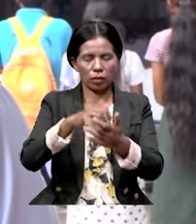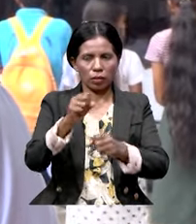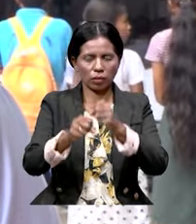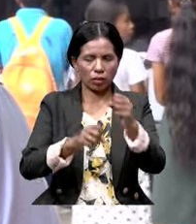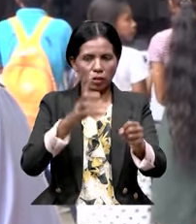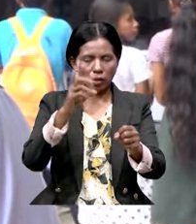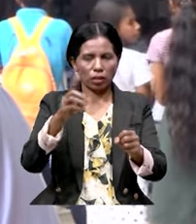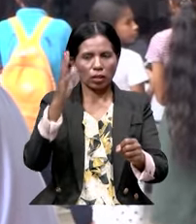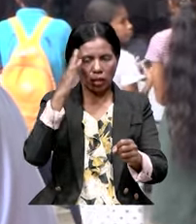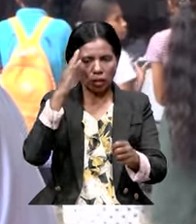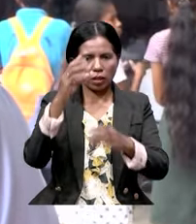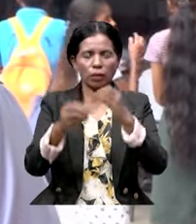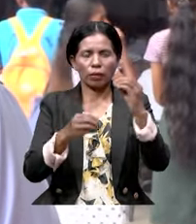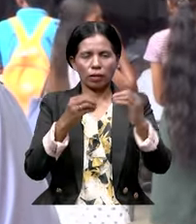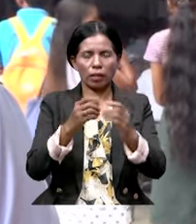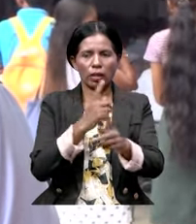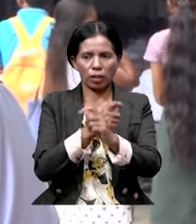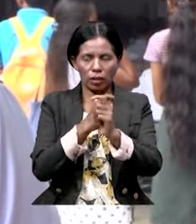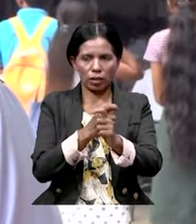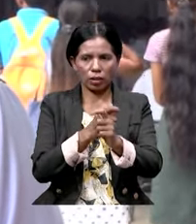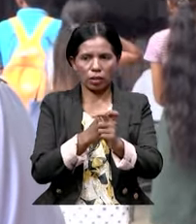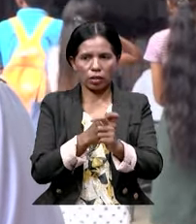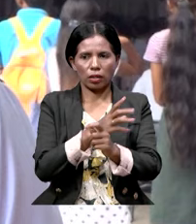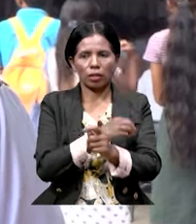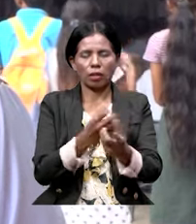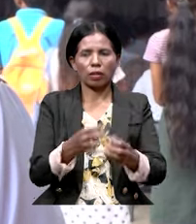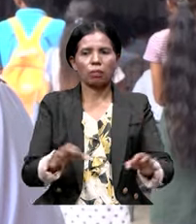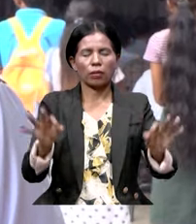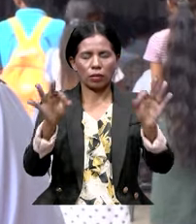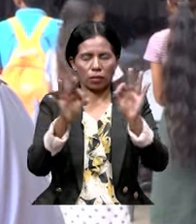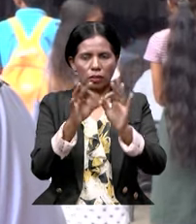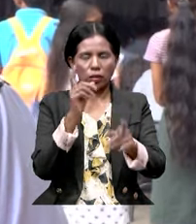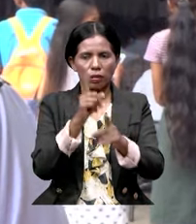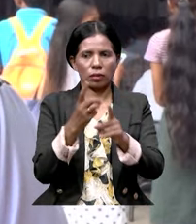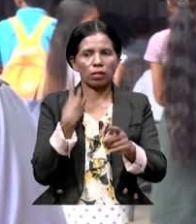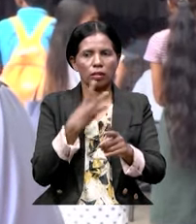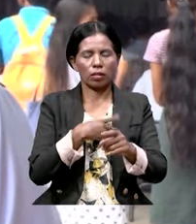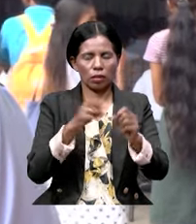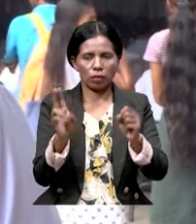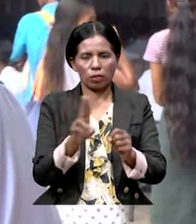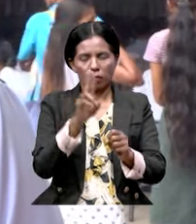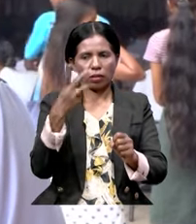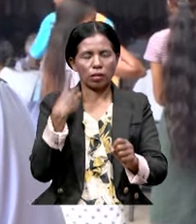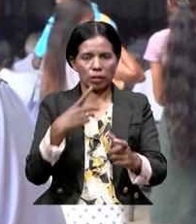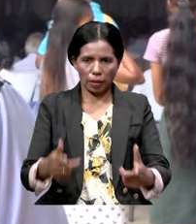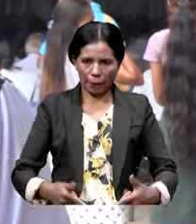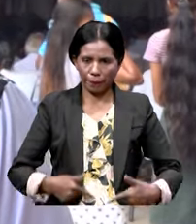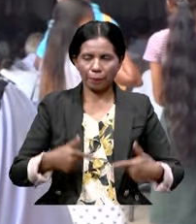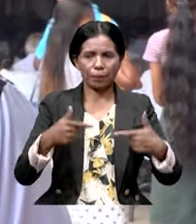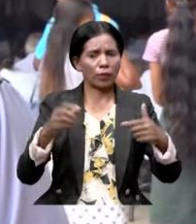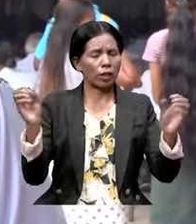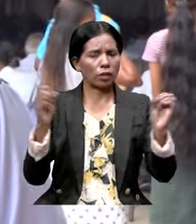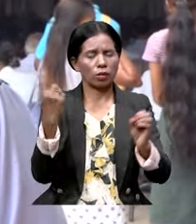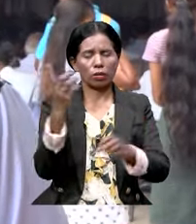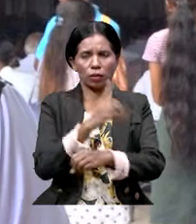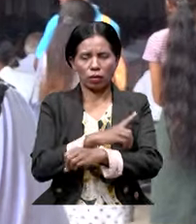tomar consciente que até te tu nível científico nem é importante te teves e da tu utiliza e te memórias lá os lor lor